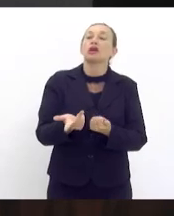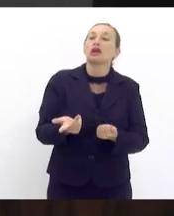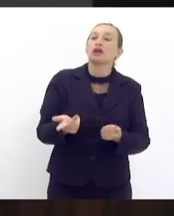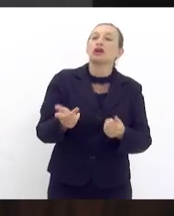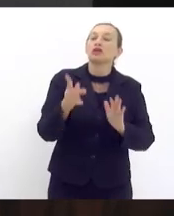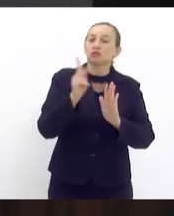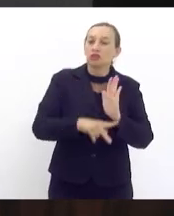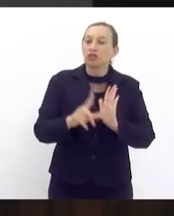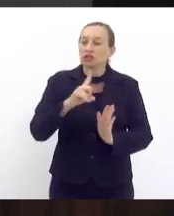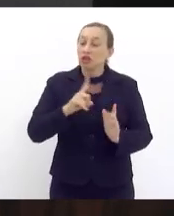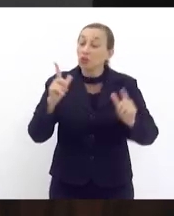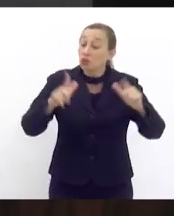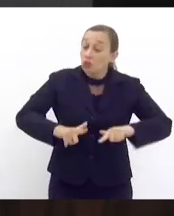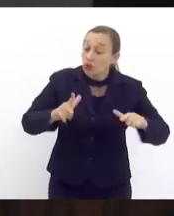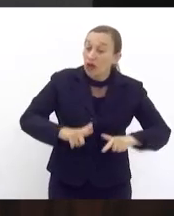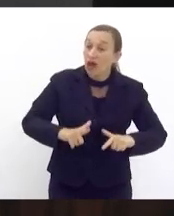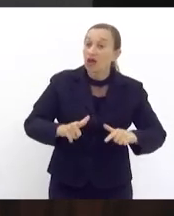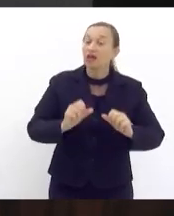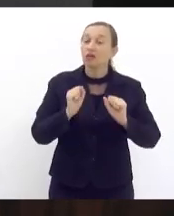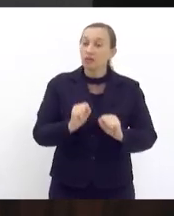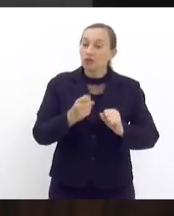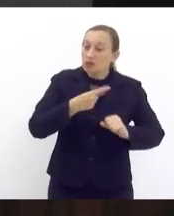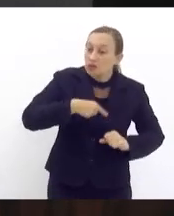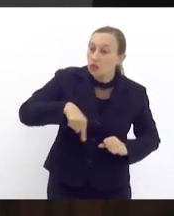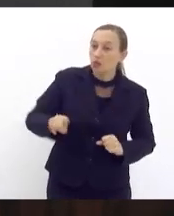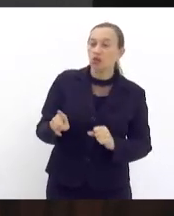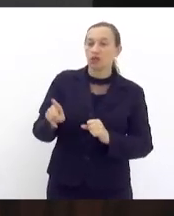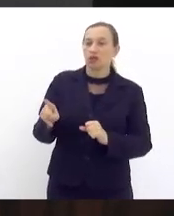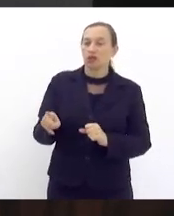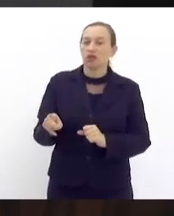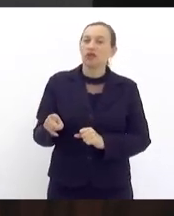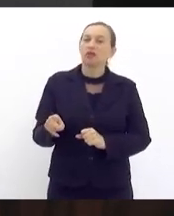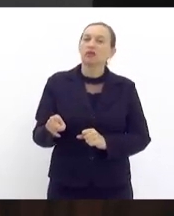possa ter um espaço que eles possam também levar tá